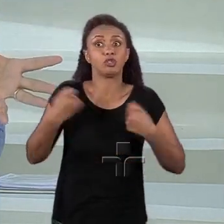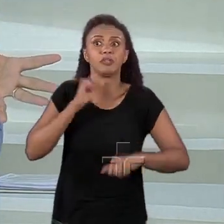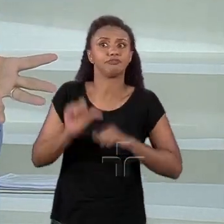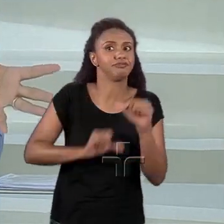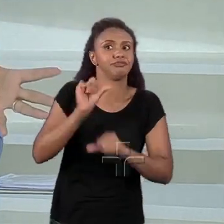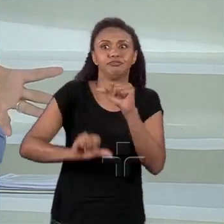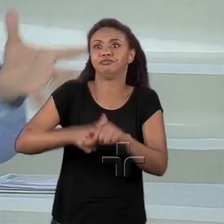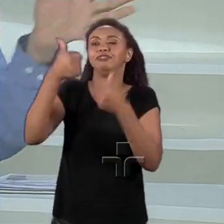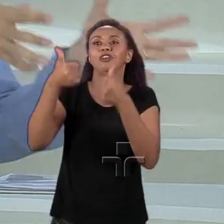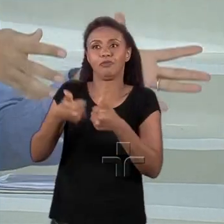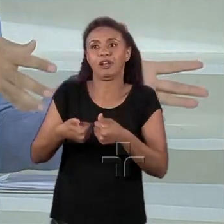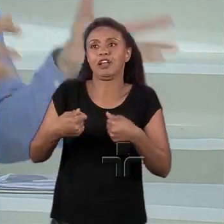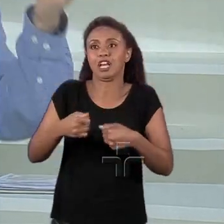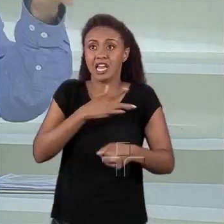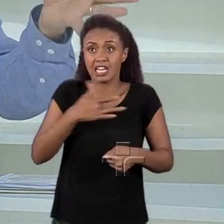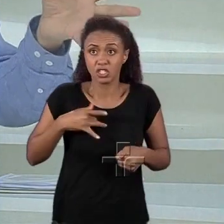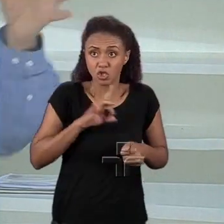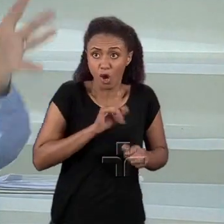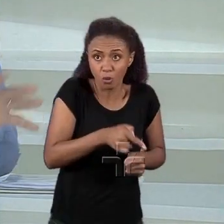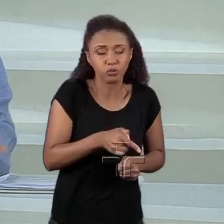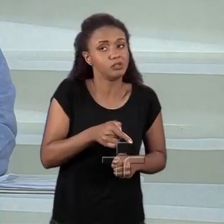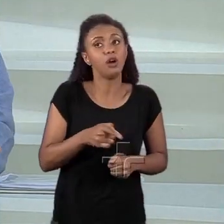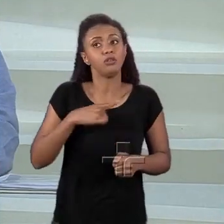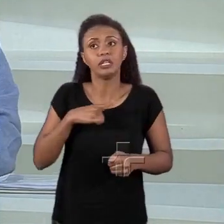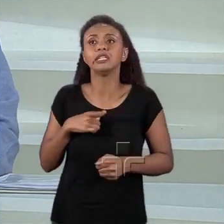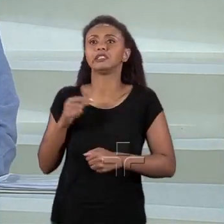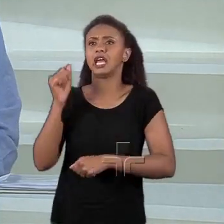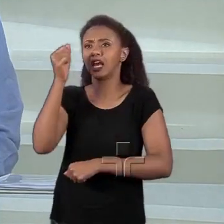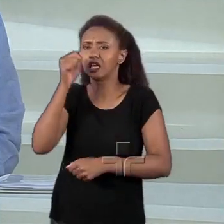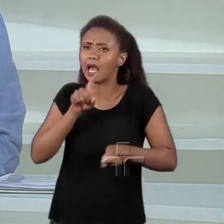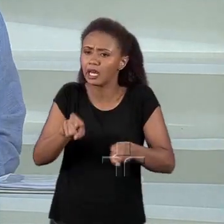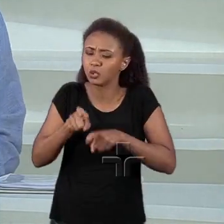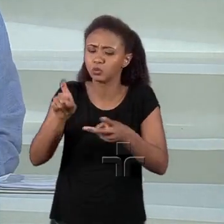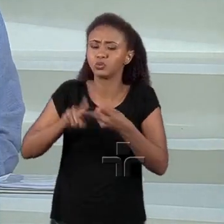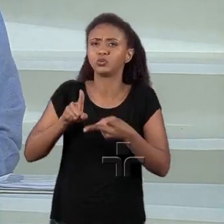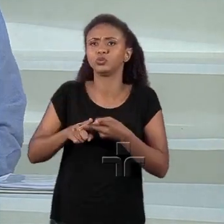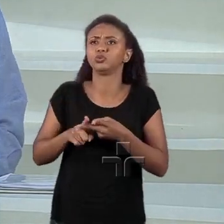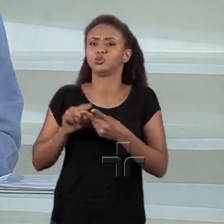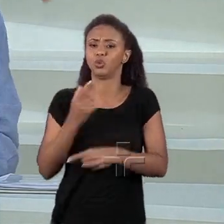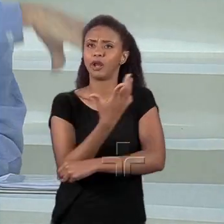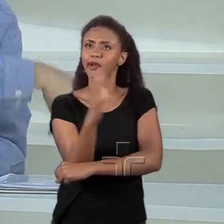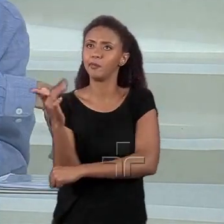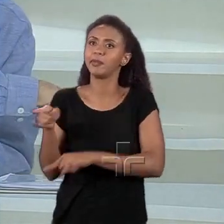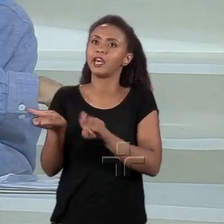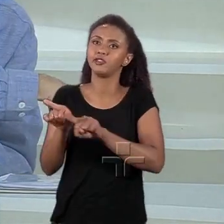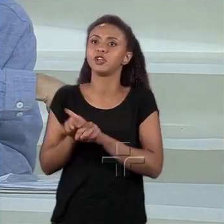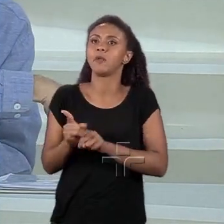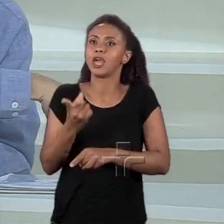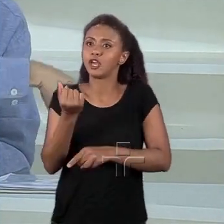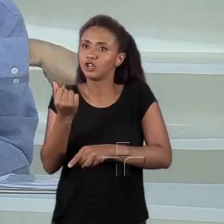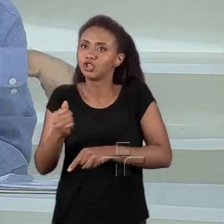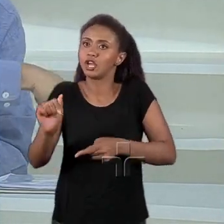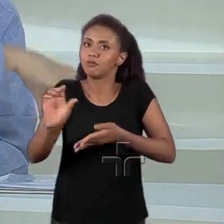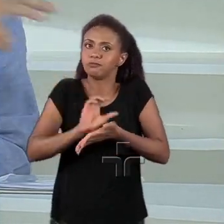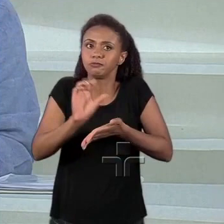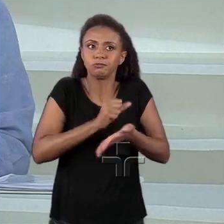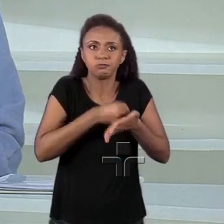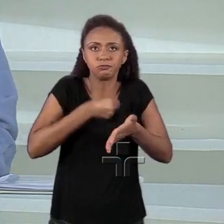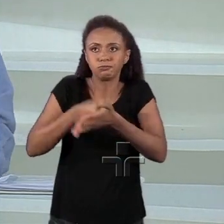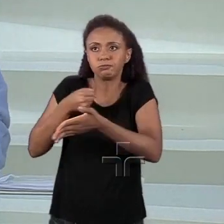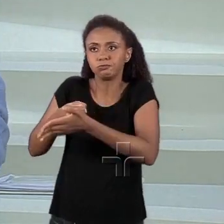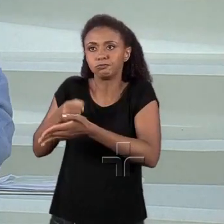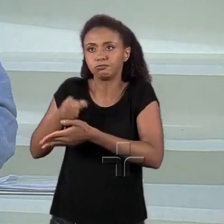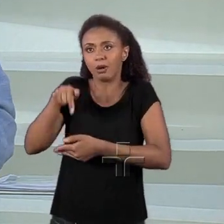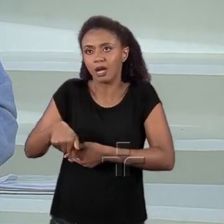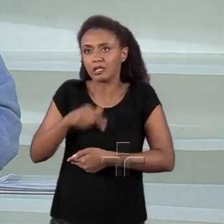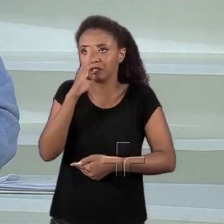não existe só a saúde, né? Tem a agricultura, tem o meio ambiente, mas nós vamos lutar por mais recursos lutando pela saúde do país, da economia. O